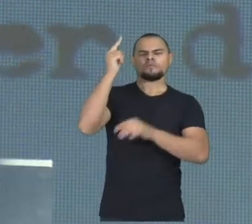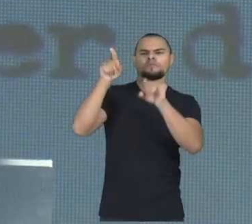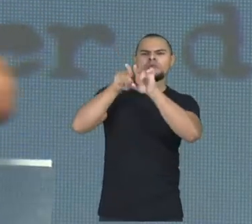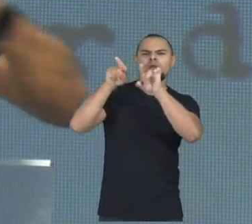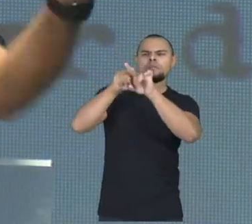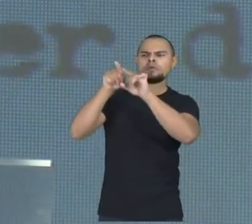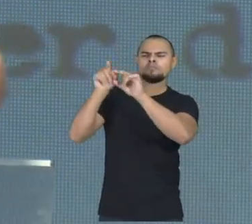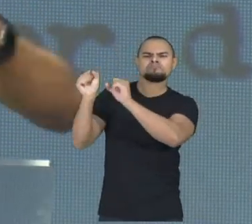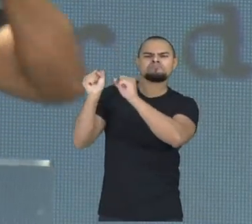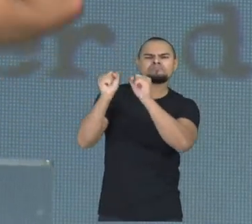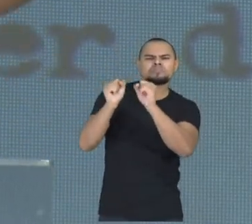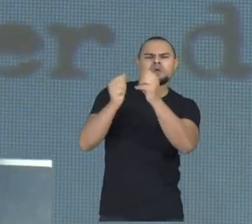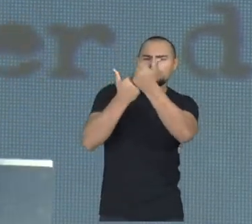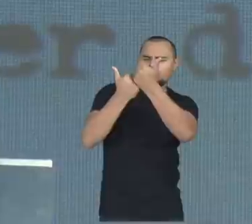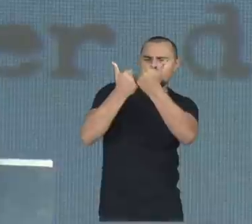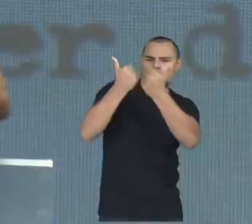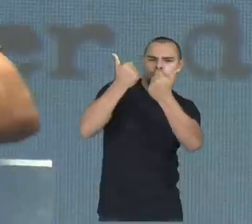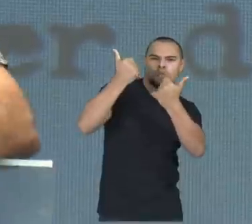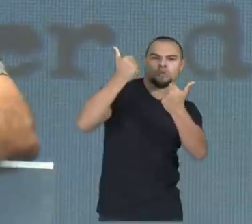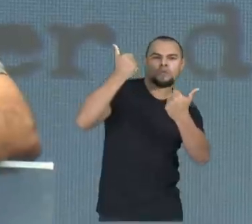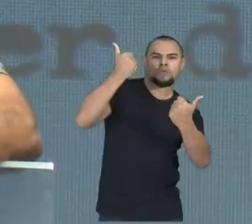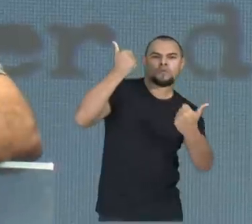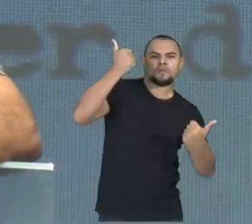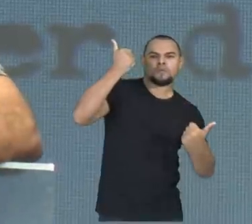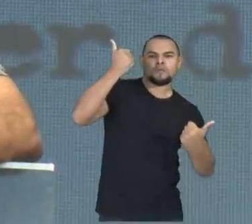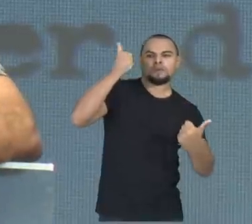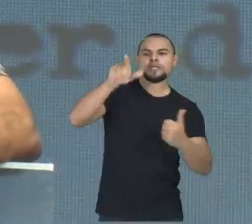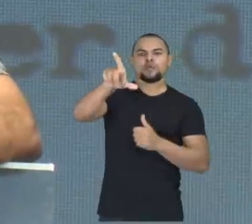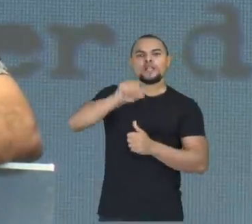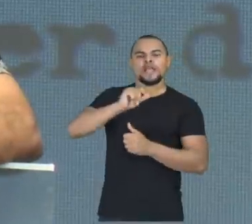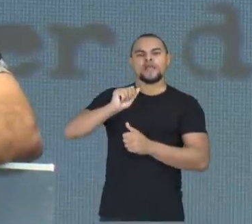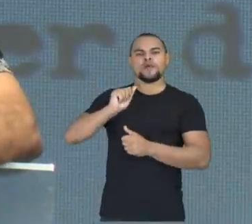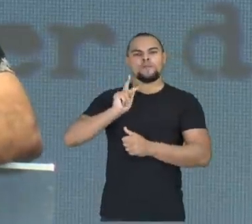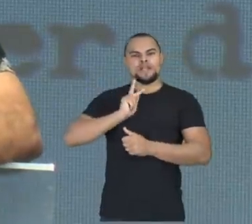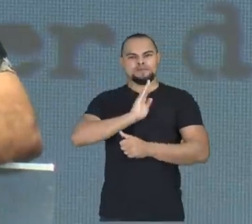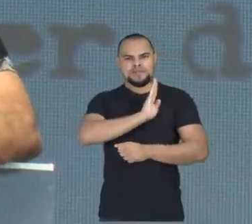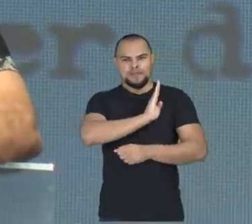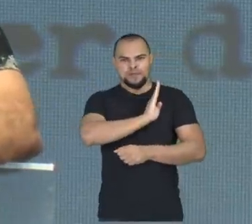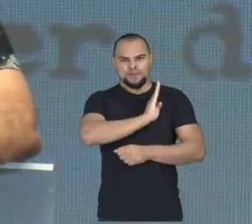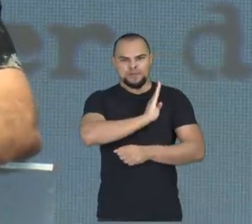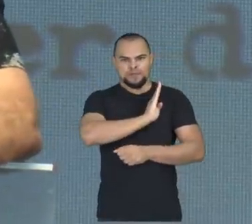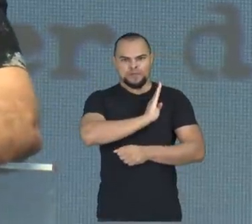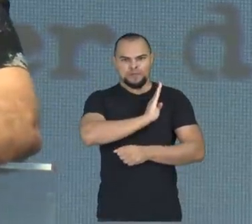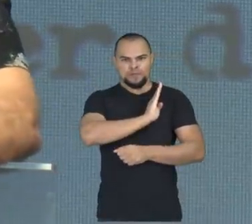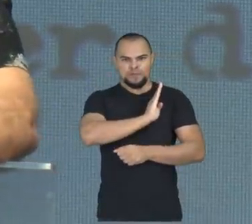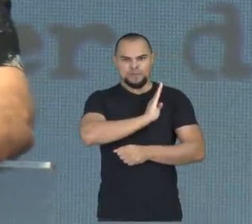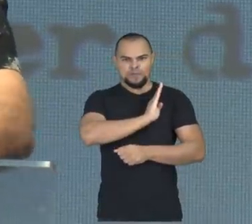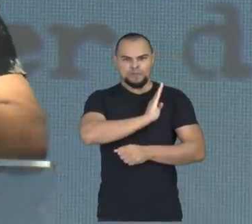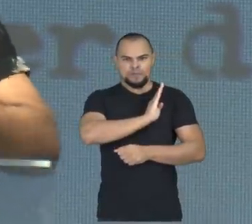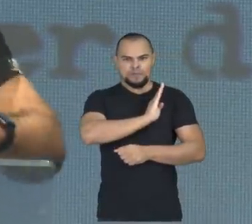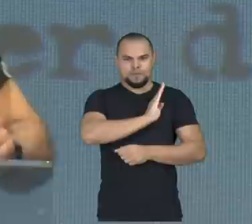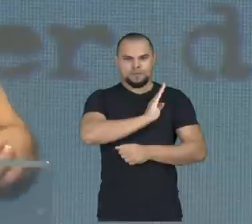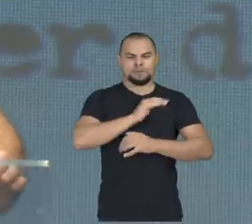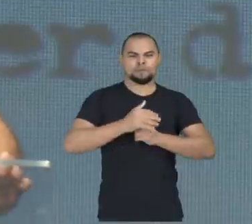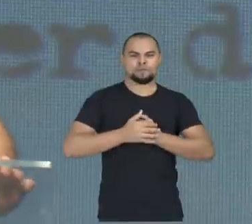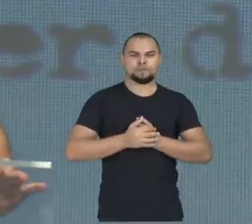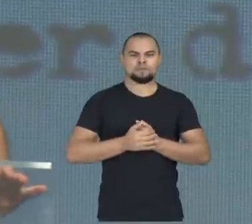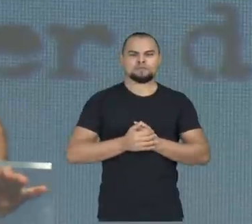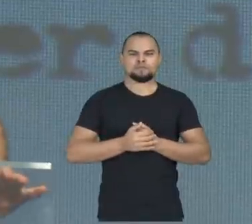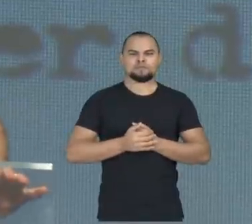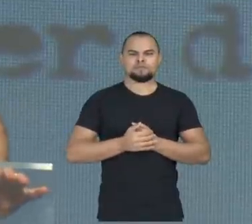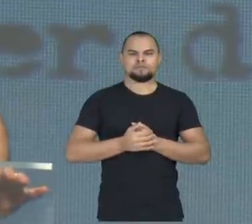autoridade do corpo inteiro para tirar aquele presbítero.